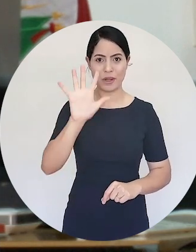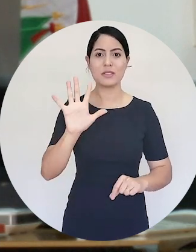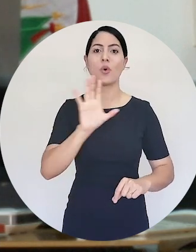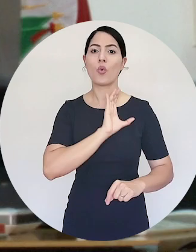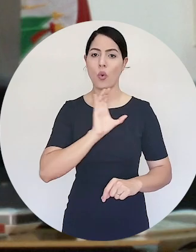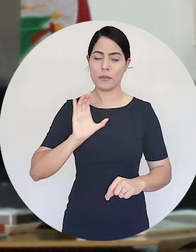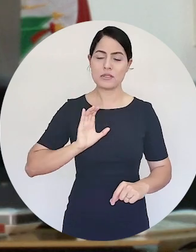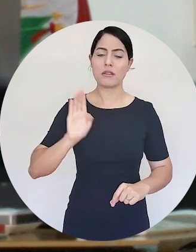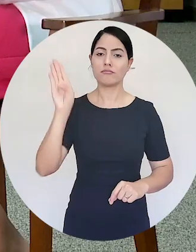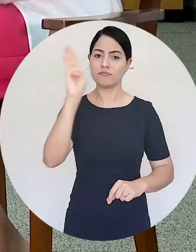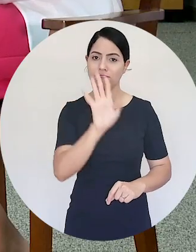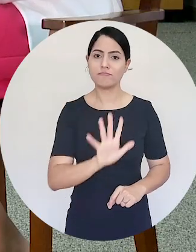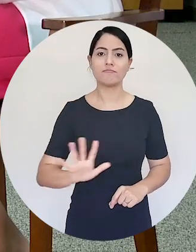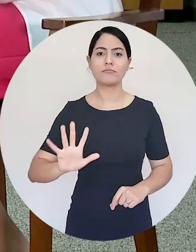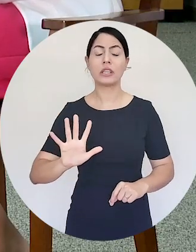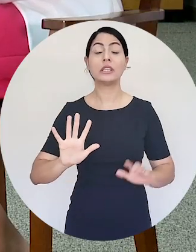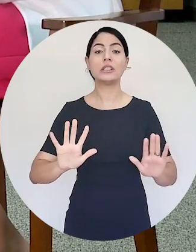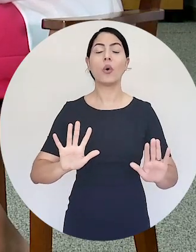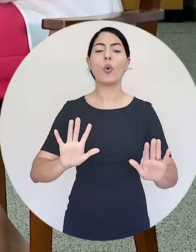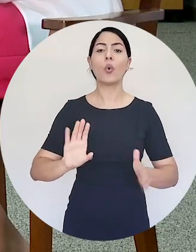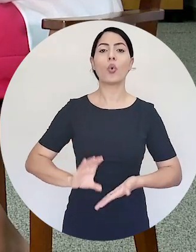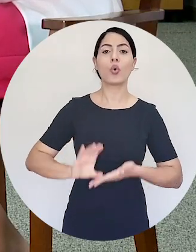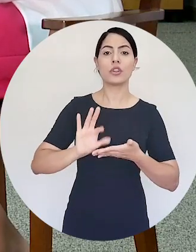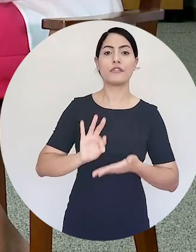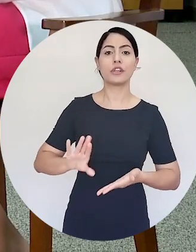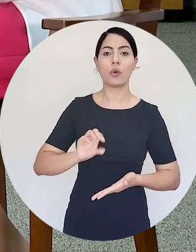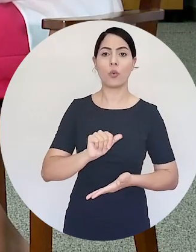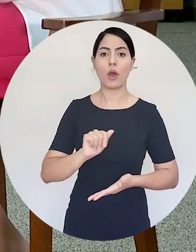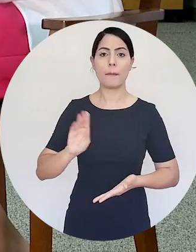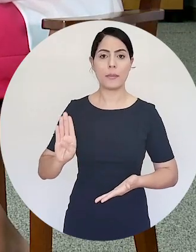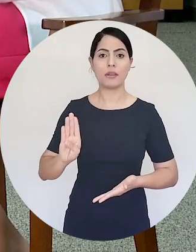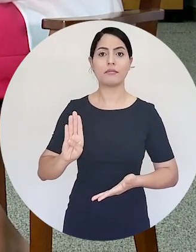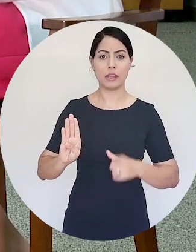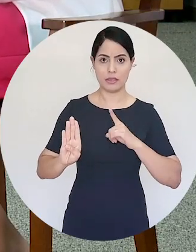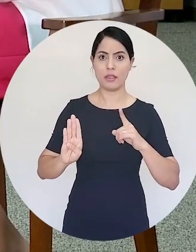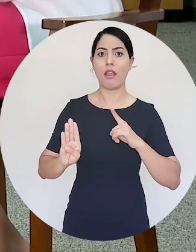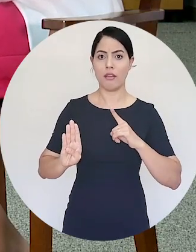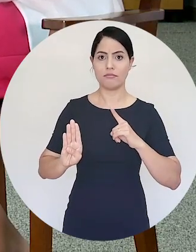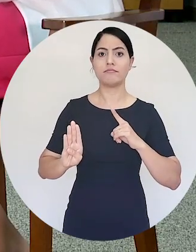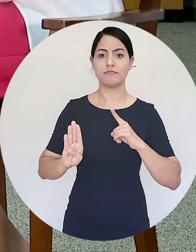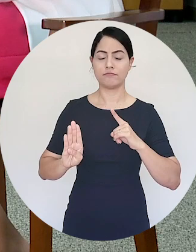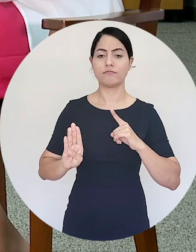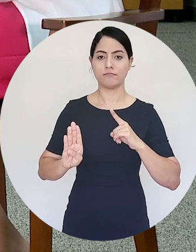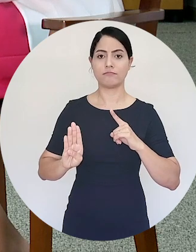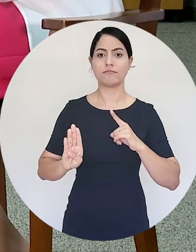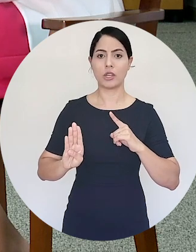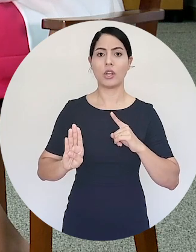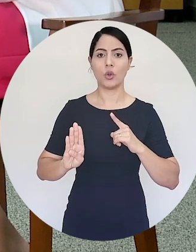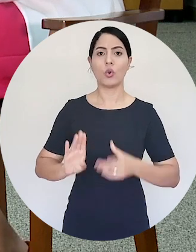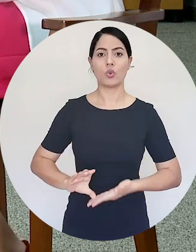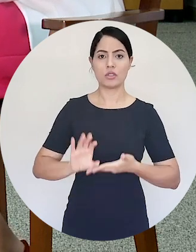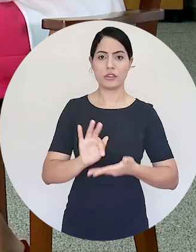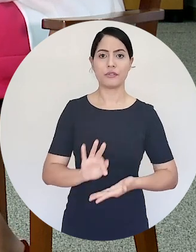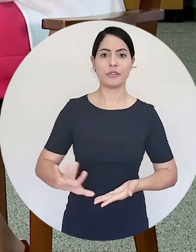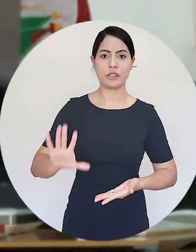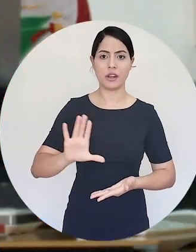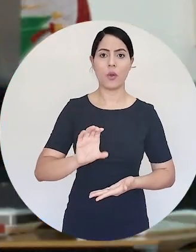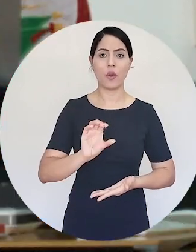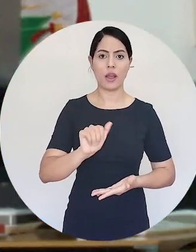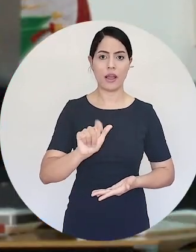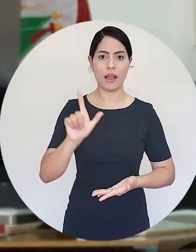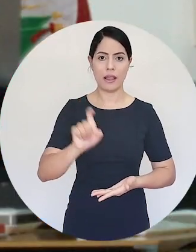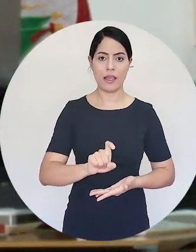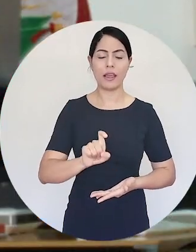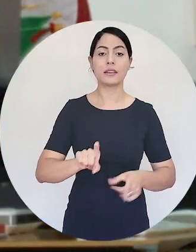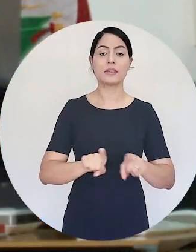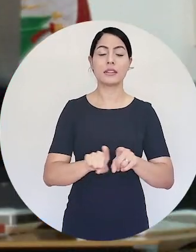nossas comissões organizadas no Brasil todo. O que a Ordem faz, tem um competentíssimo procurador de prerrogativas, que é o conselheiro federal